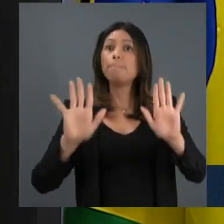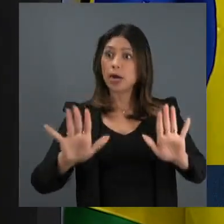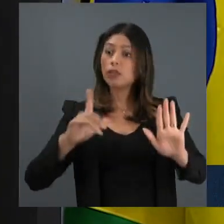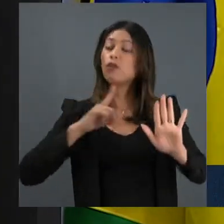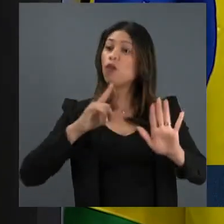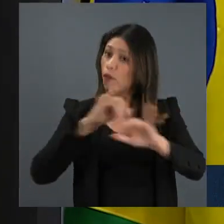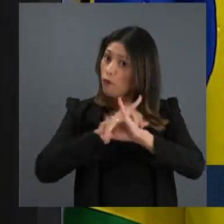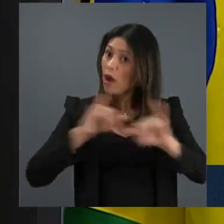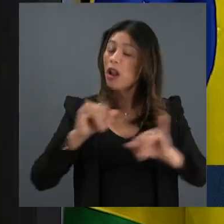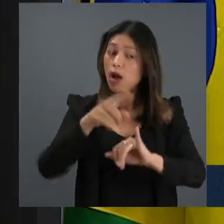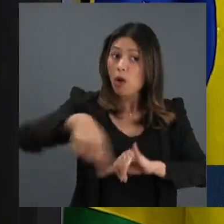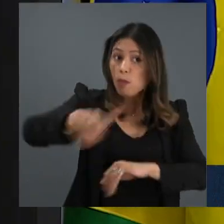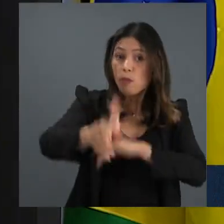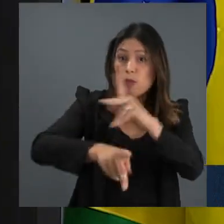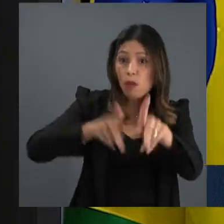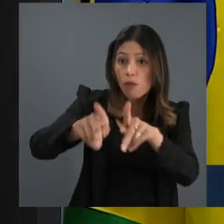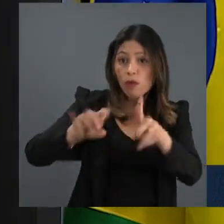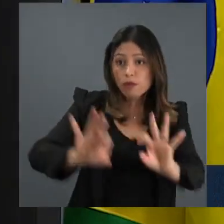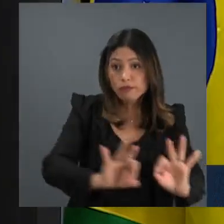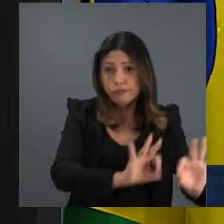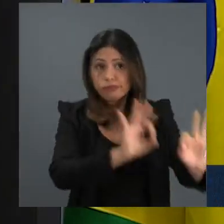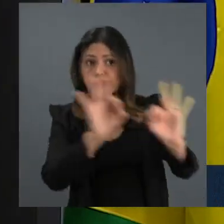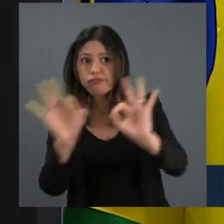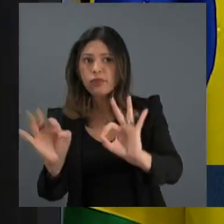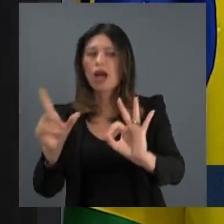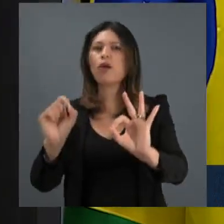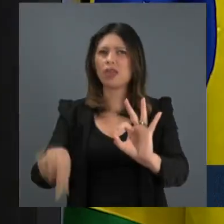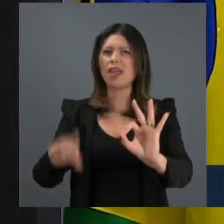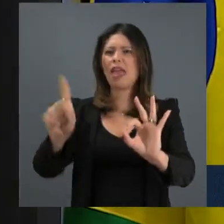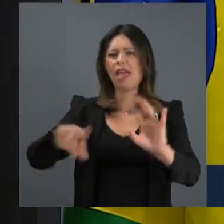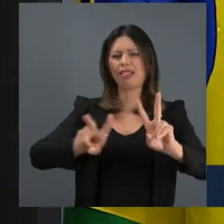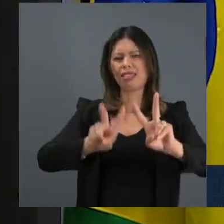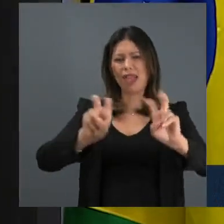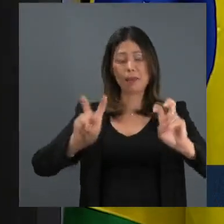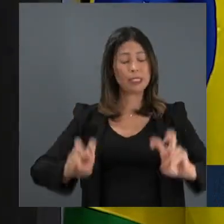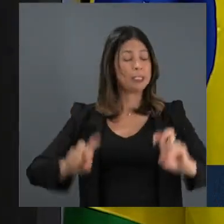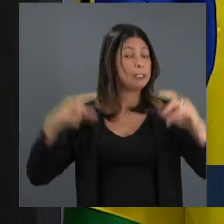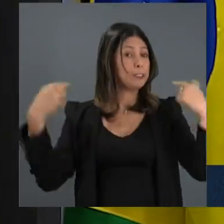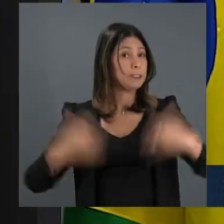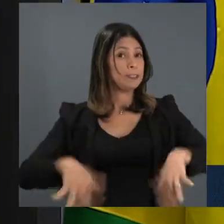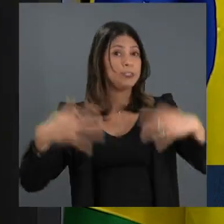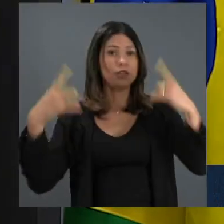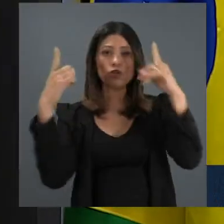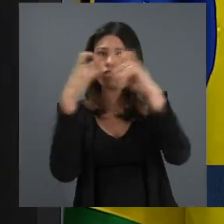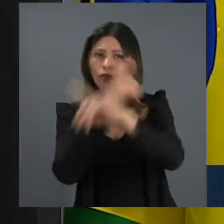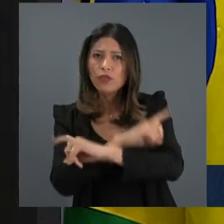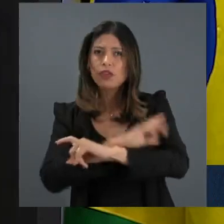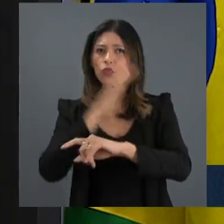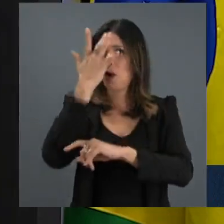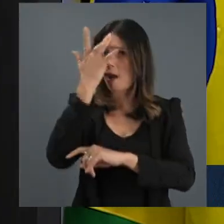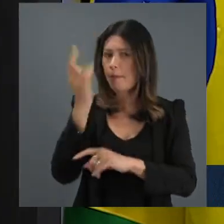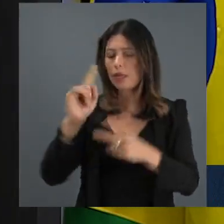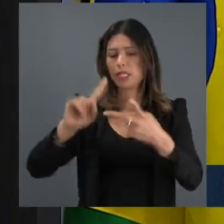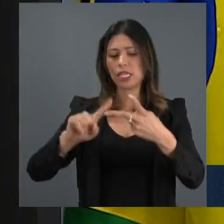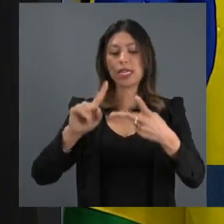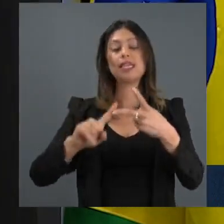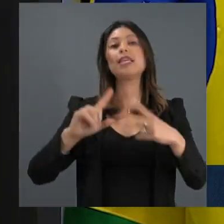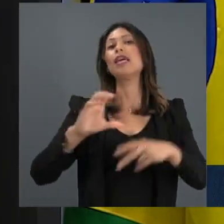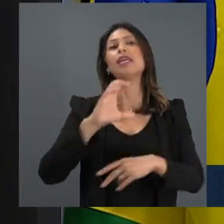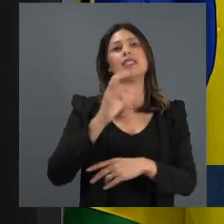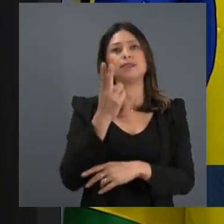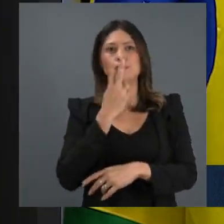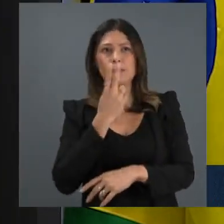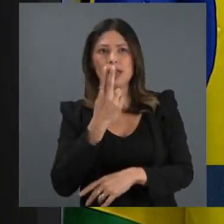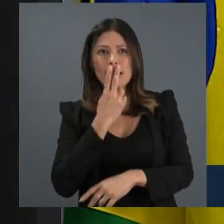bomba nessa casa, uma na comissão amanhã, que é o cigarro eletrônico, Comissão de Assuntos Econômicos, e outra